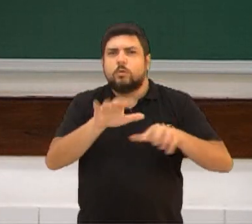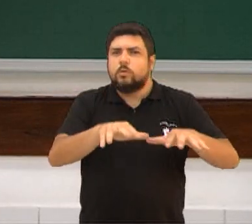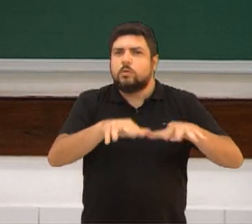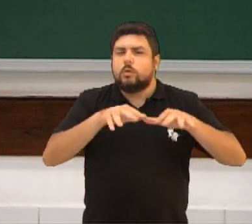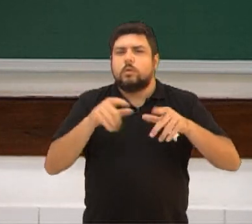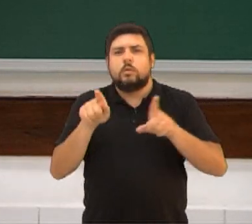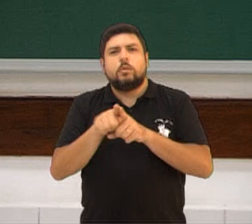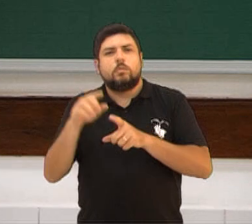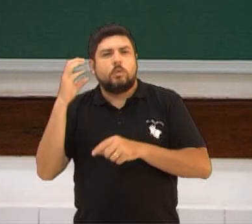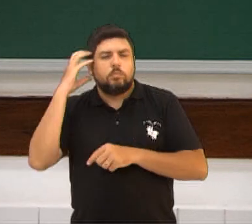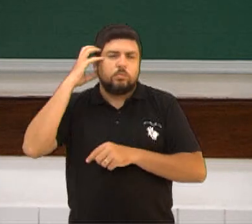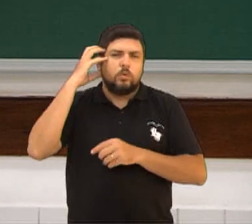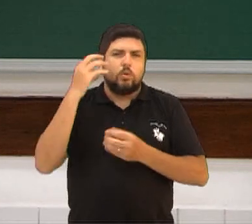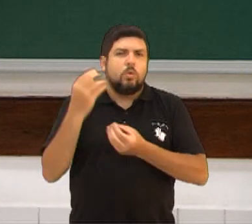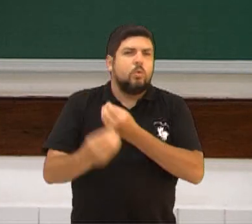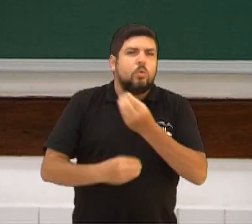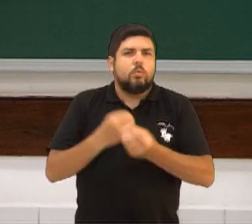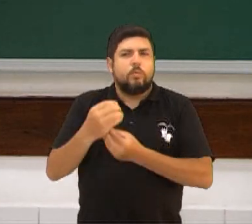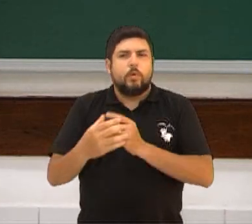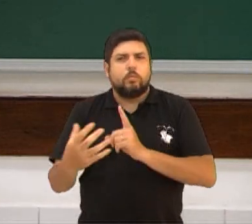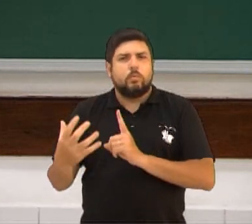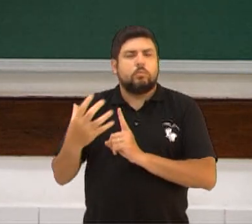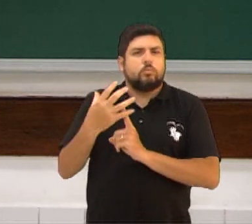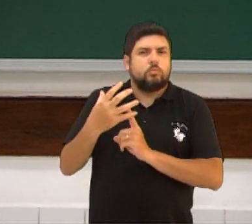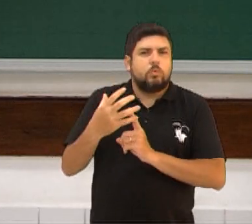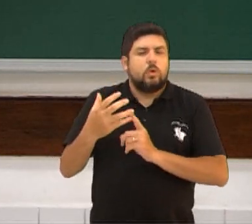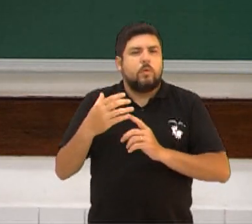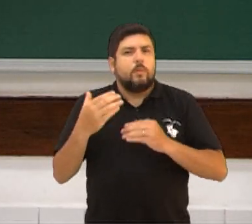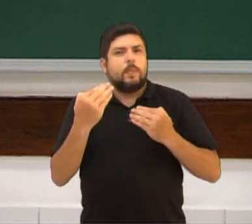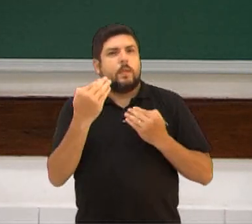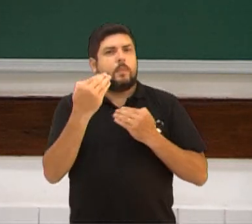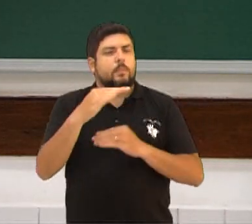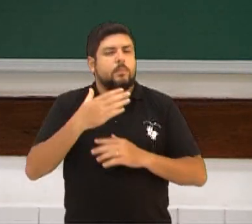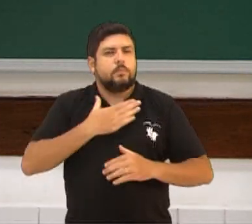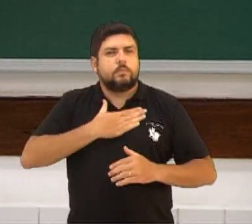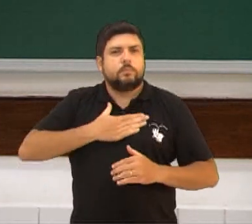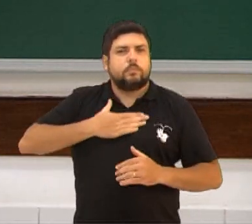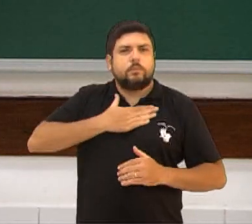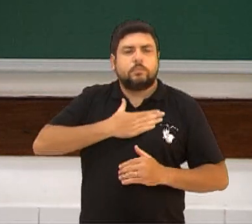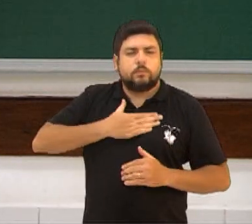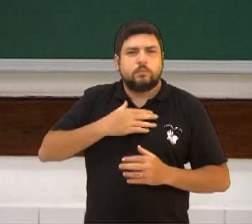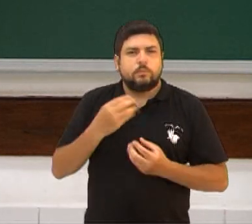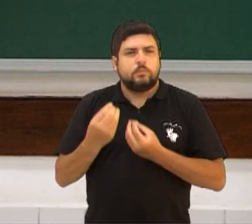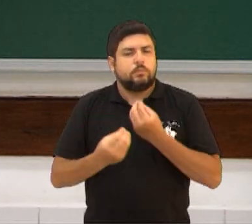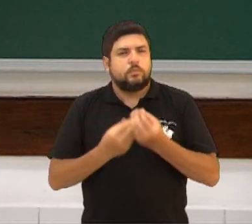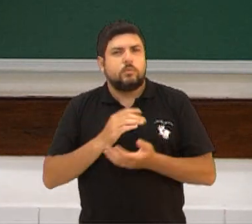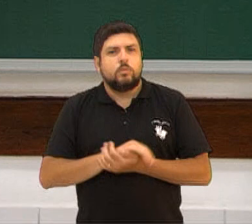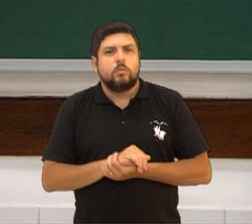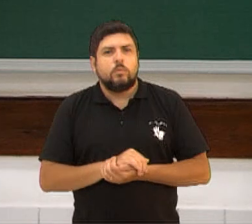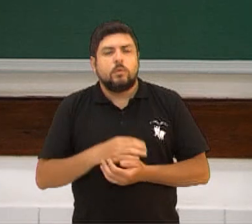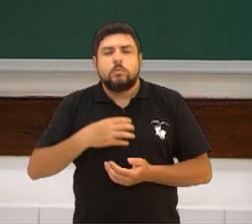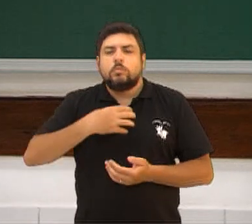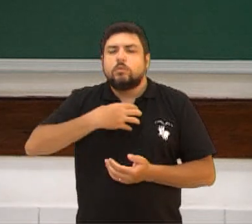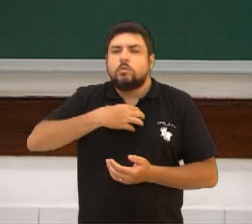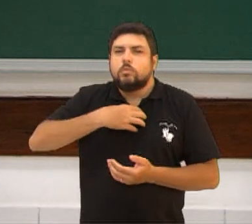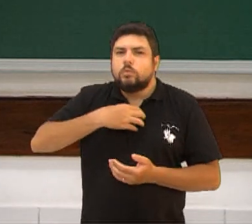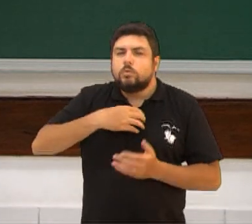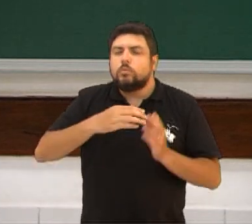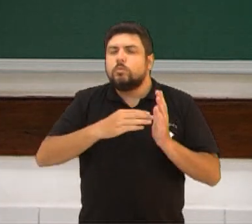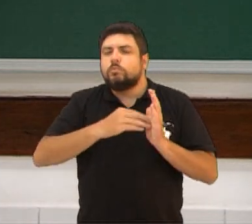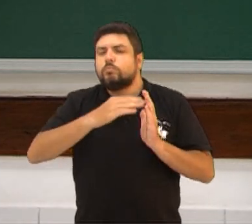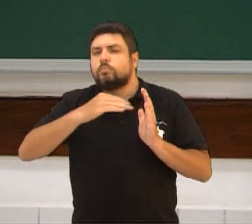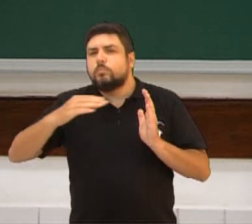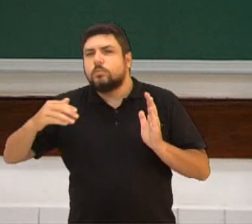eles influenciam ou não o nosso padrão de gosto, a nossa visão estética, o nosso apreciar da